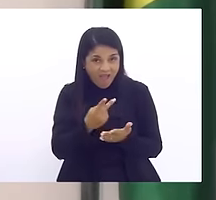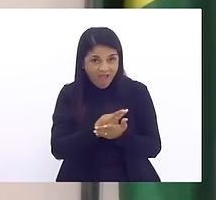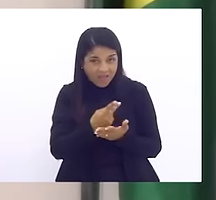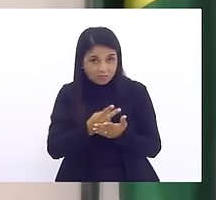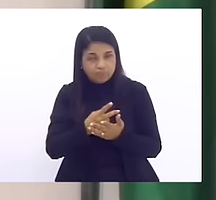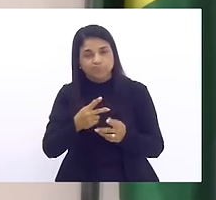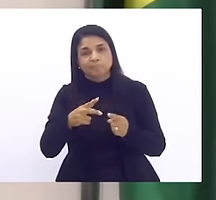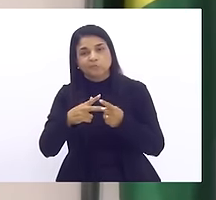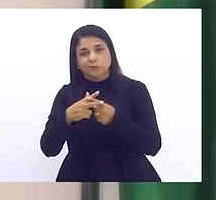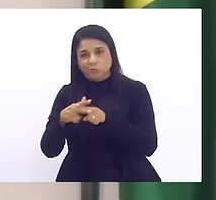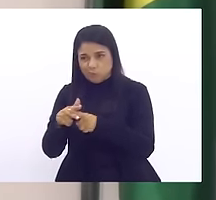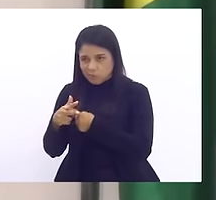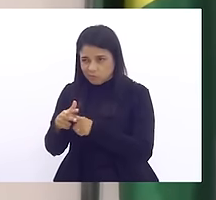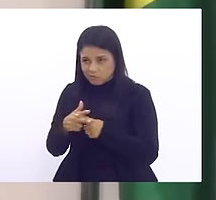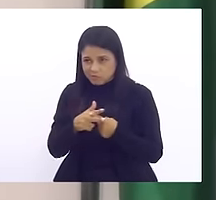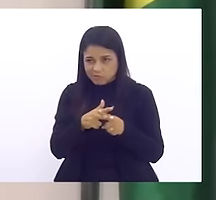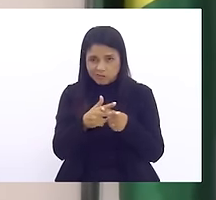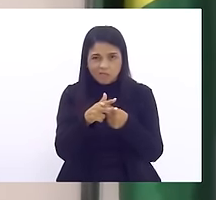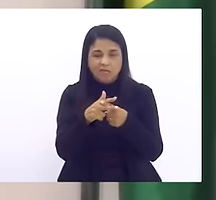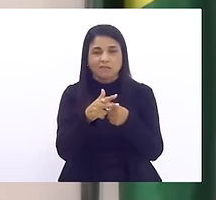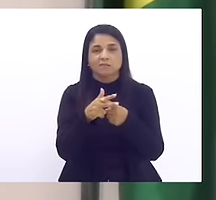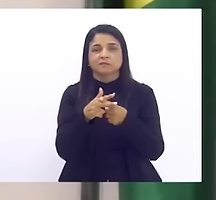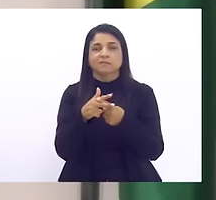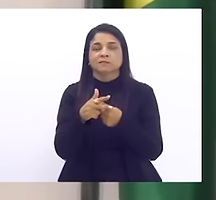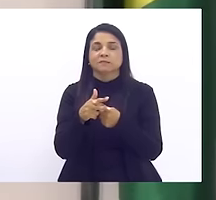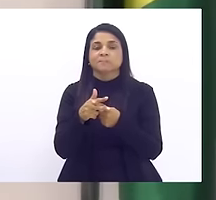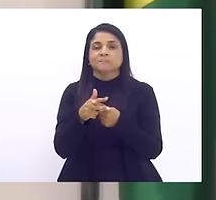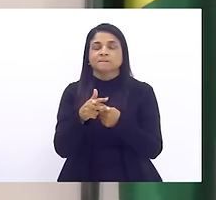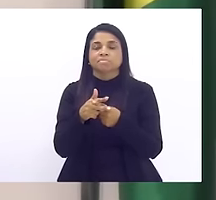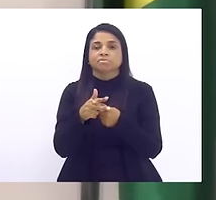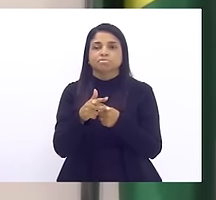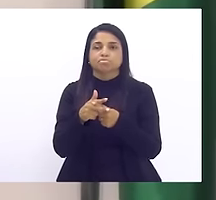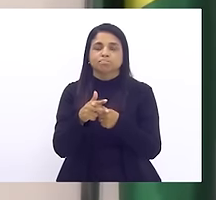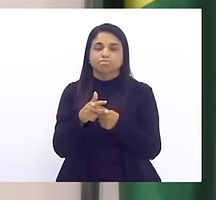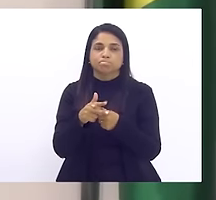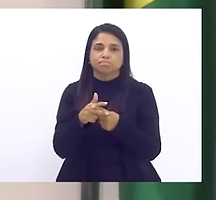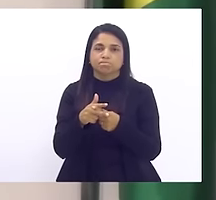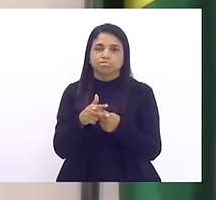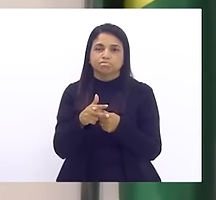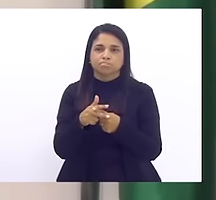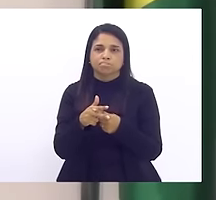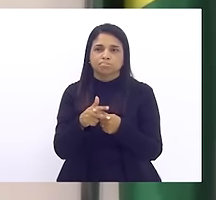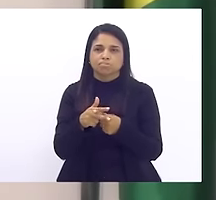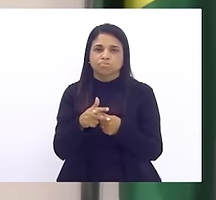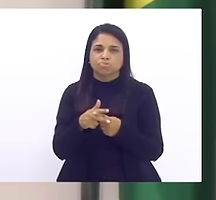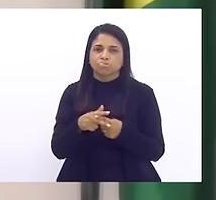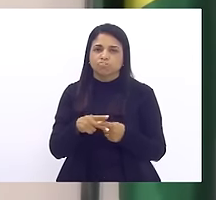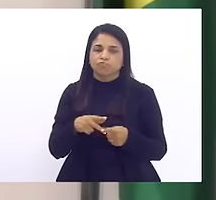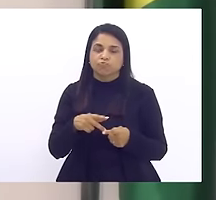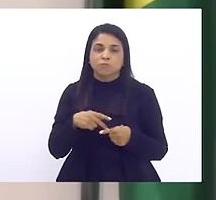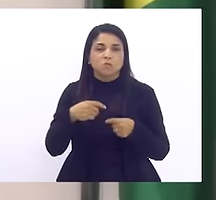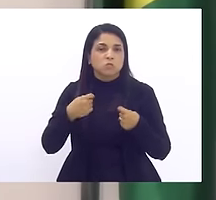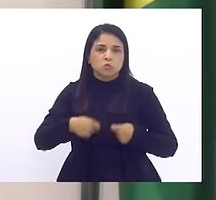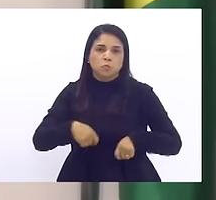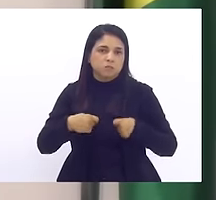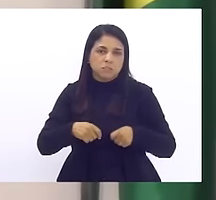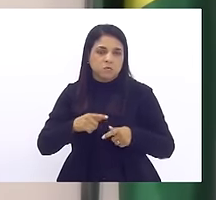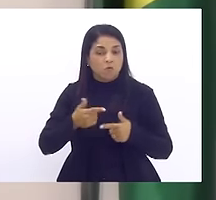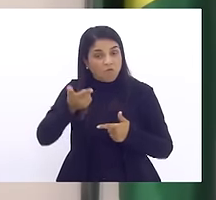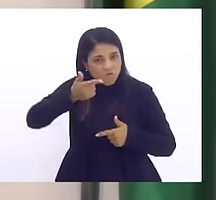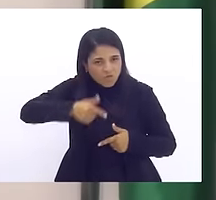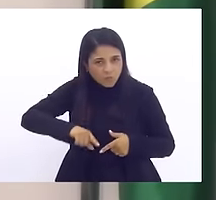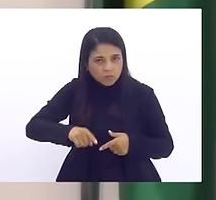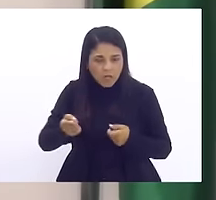Esse é o recado que a gente pode dar para vocês consertando vocês não precisaram estar aqui numa outra CPI